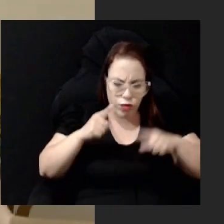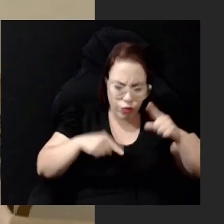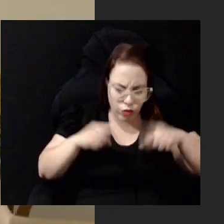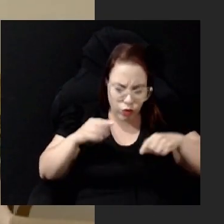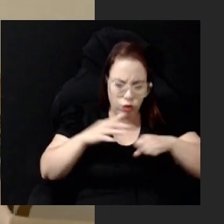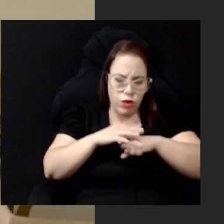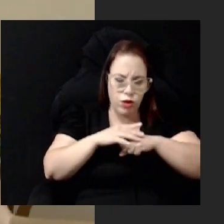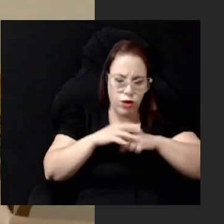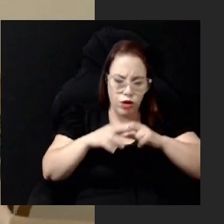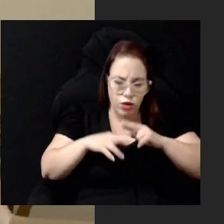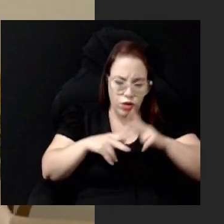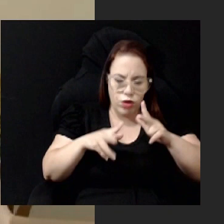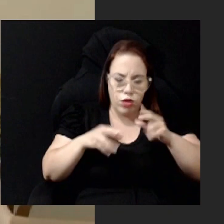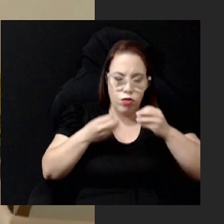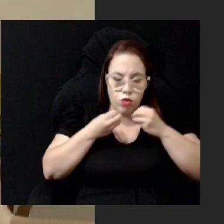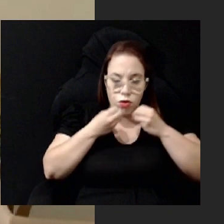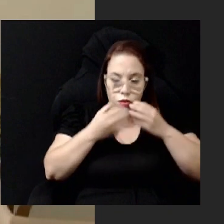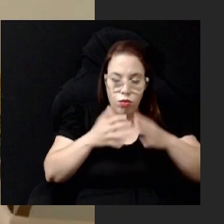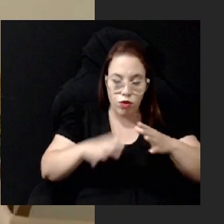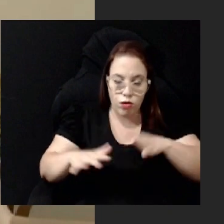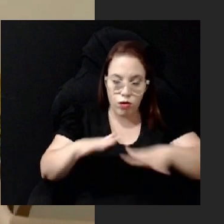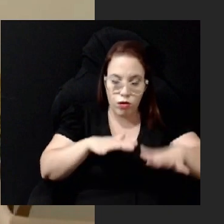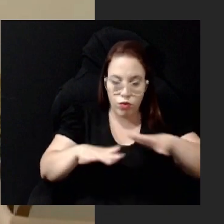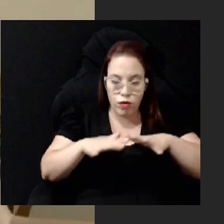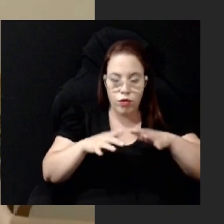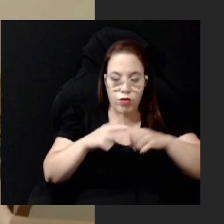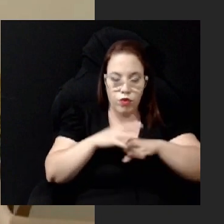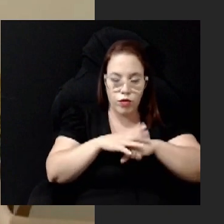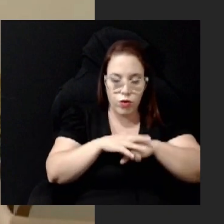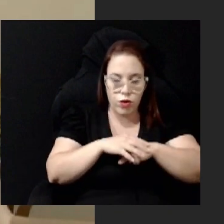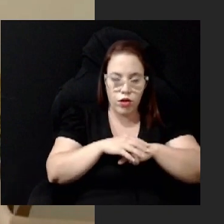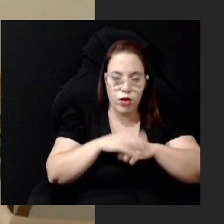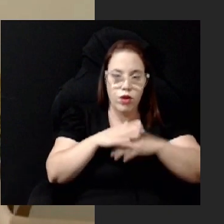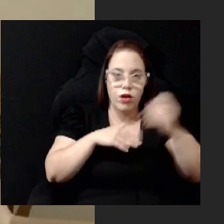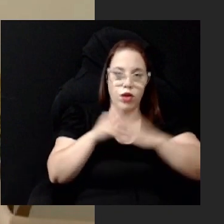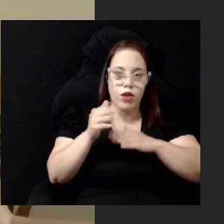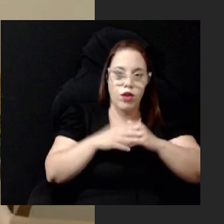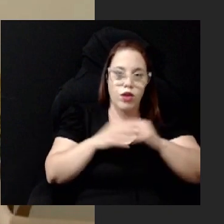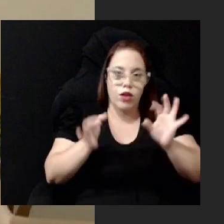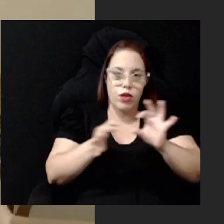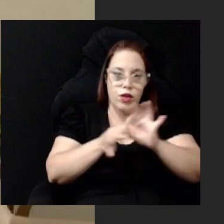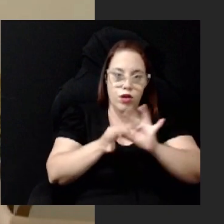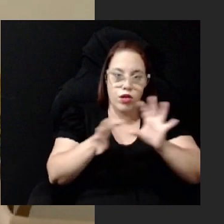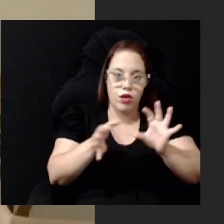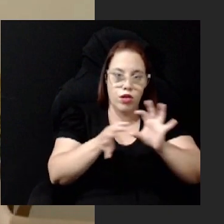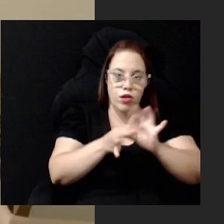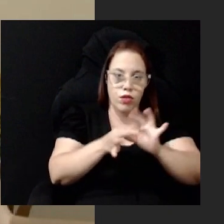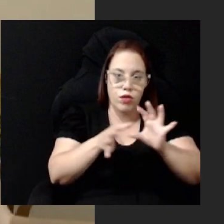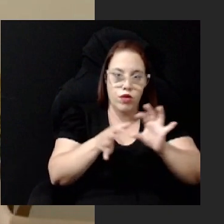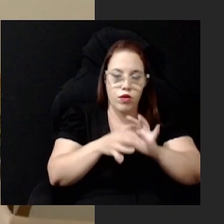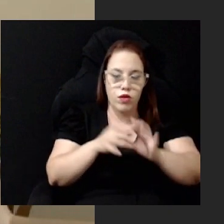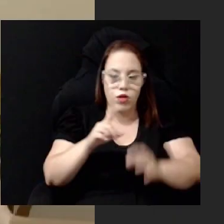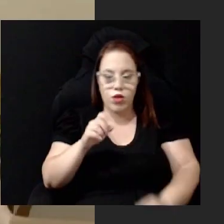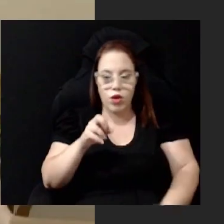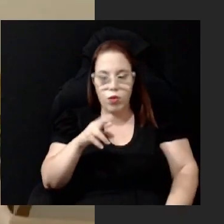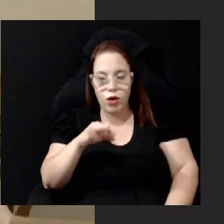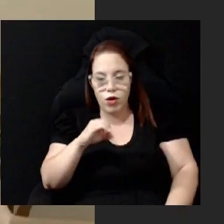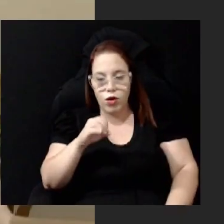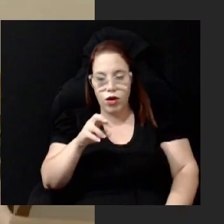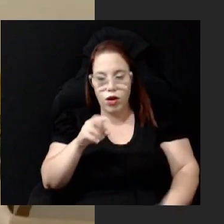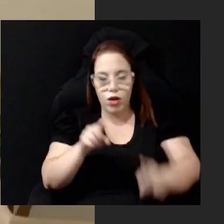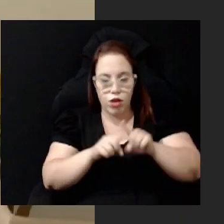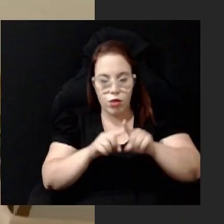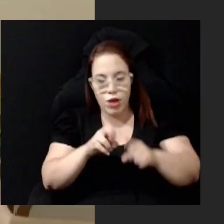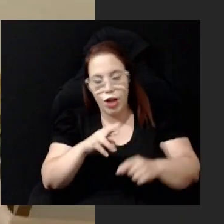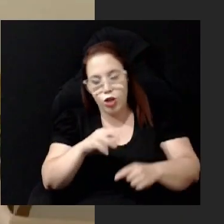várias doenças diferentes. Uma boa parte dessas doenças vão exigir tratamentos complementares com